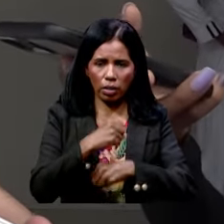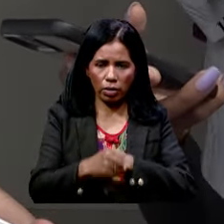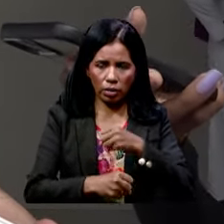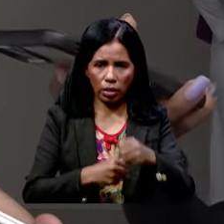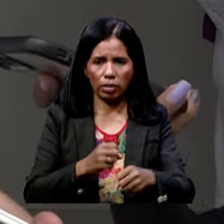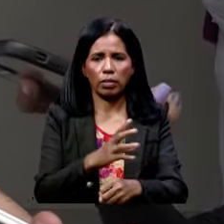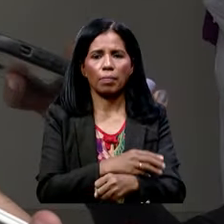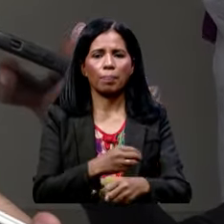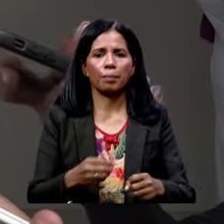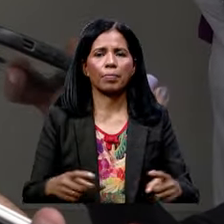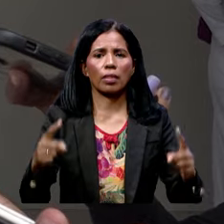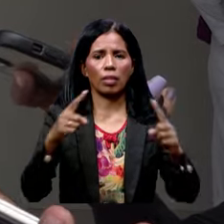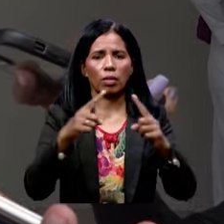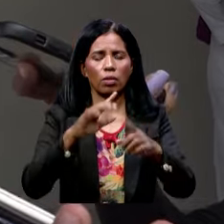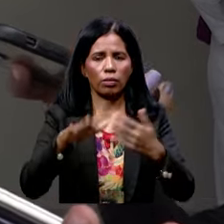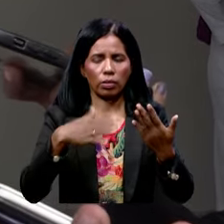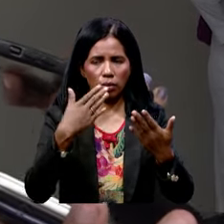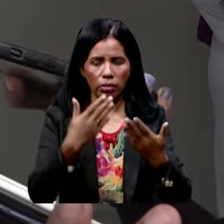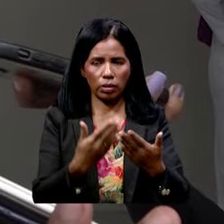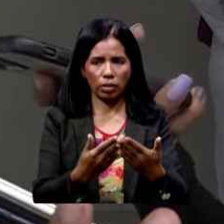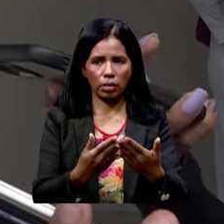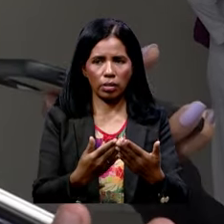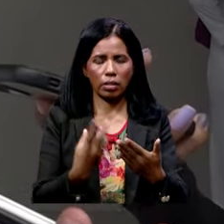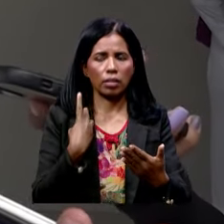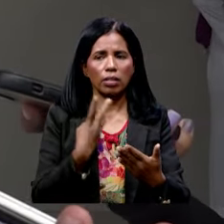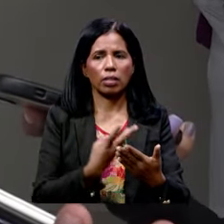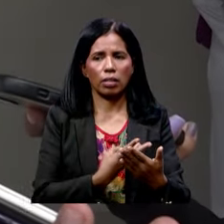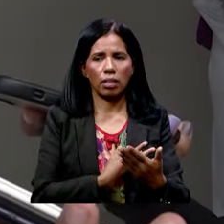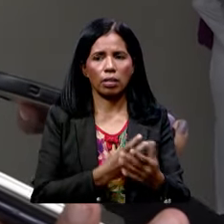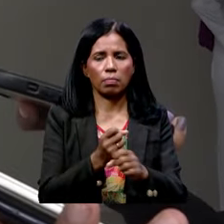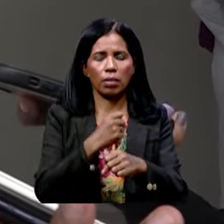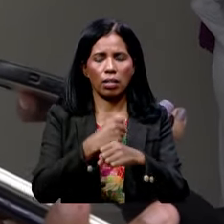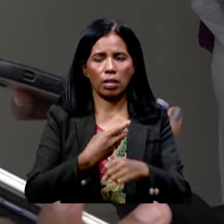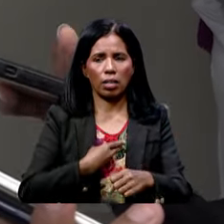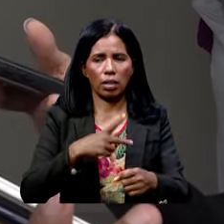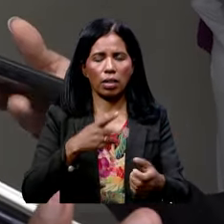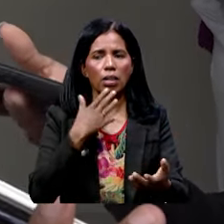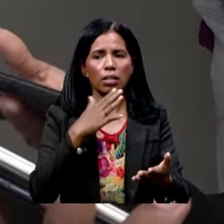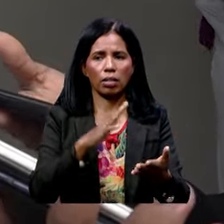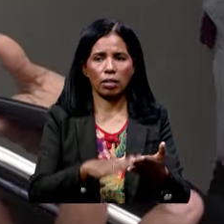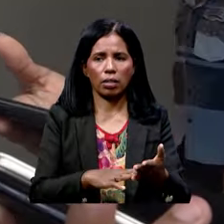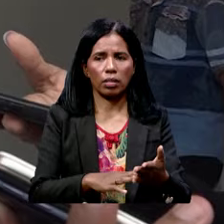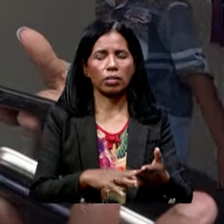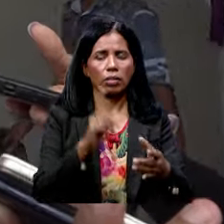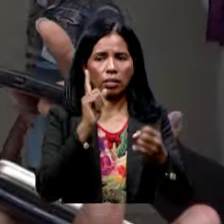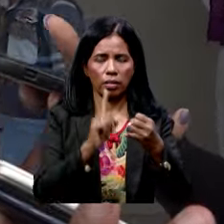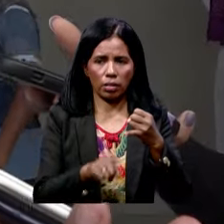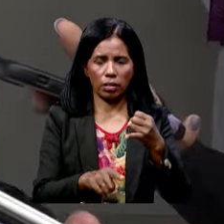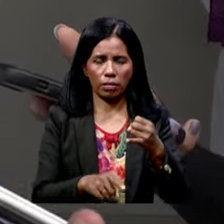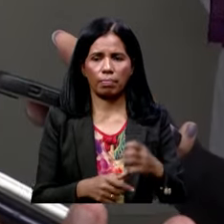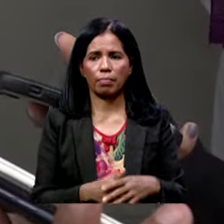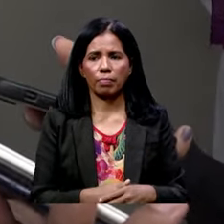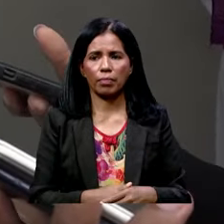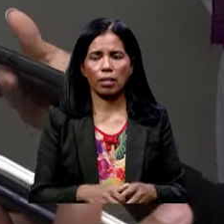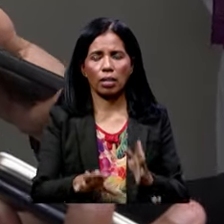Jesus trabalho todo em agosto e tá na lasiva, né? Bahalokat. E no fim, minha álbum, né? A